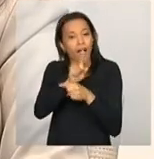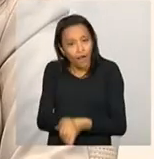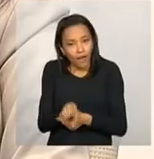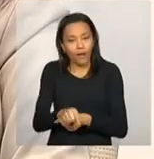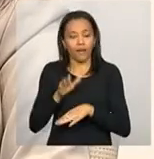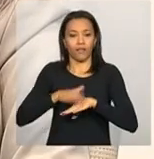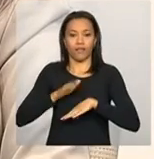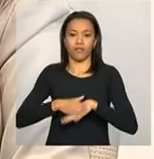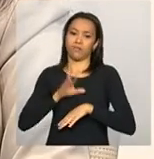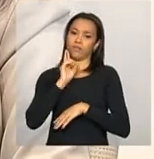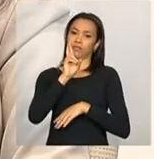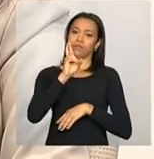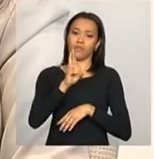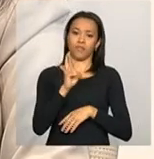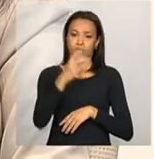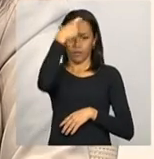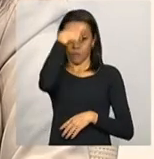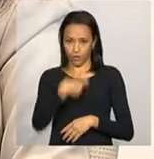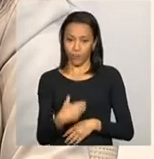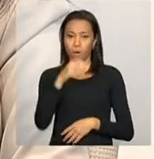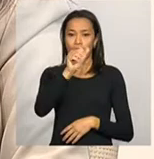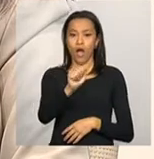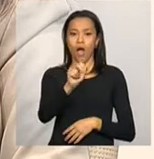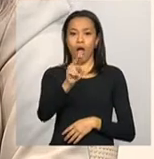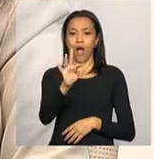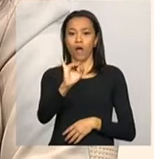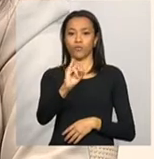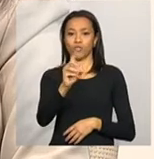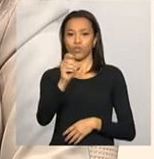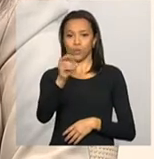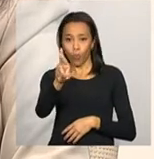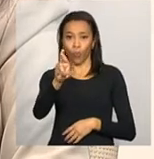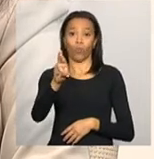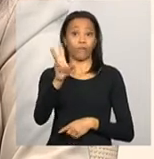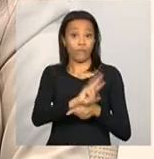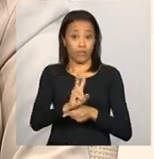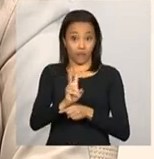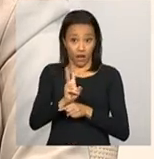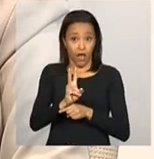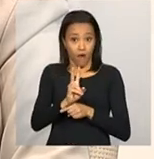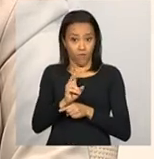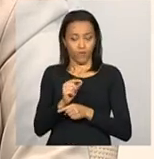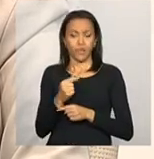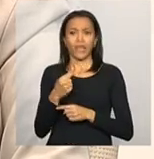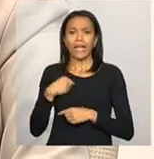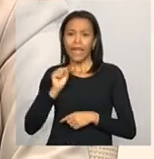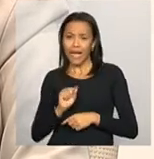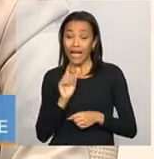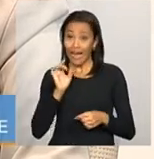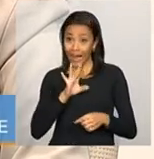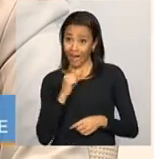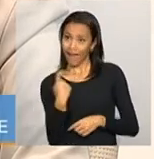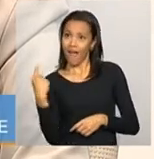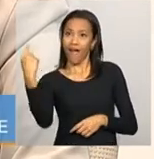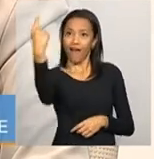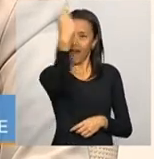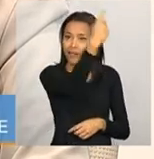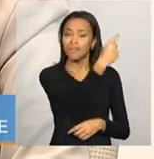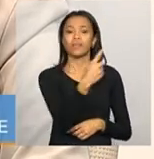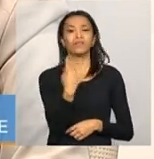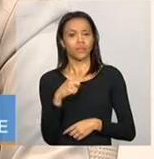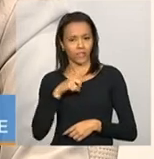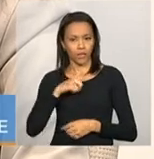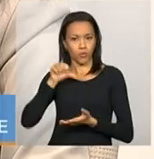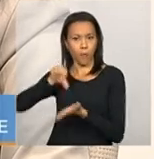papel do auditor fiscal em relação a esse público. Cada superintendência regional, nós temos uma por unidade